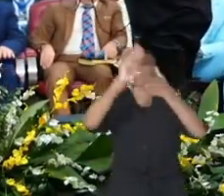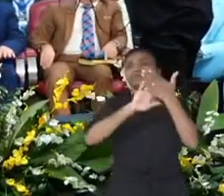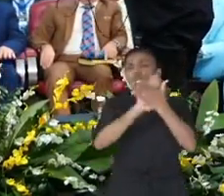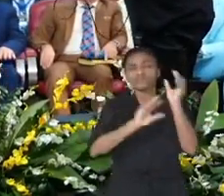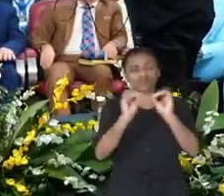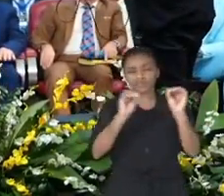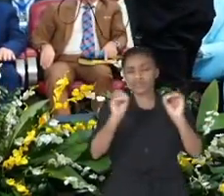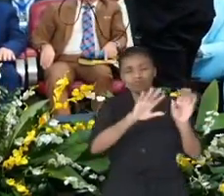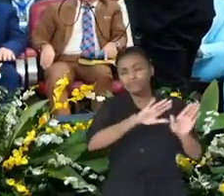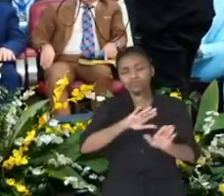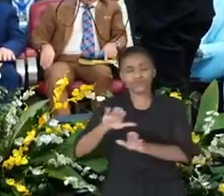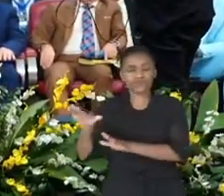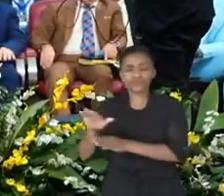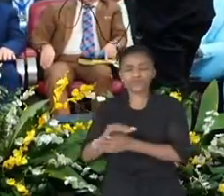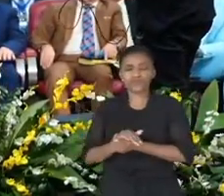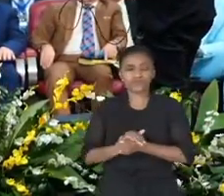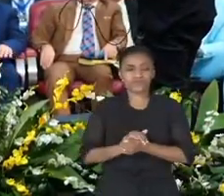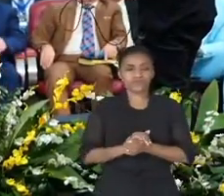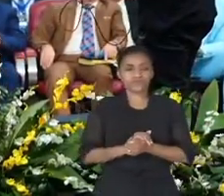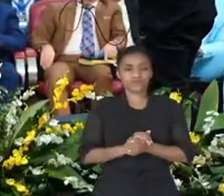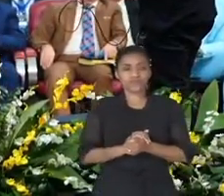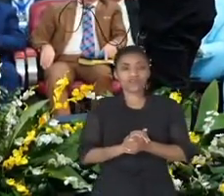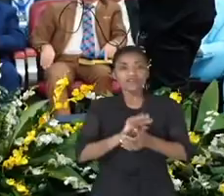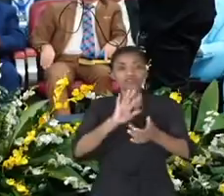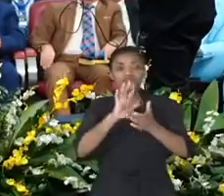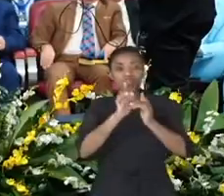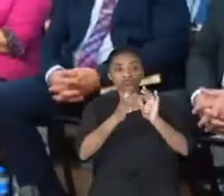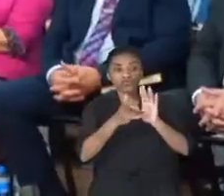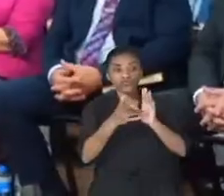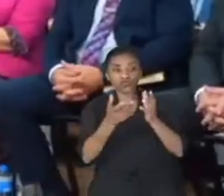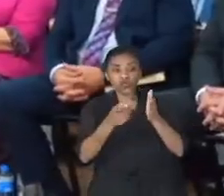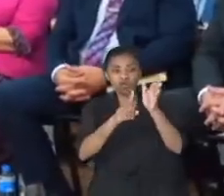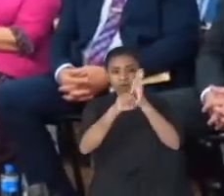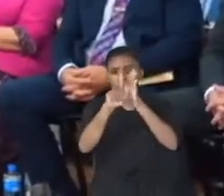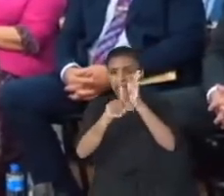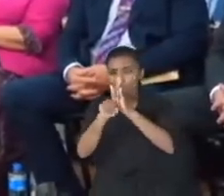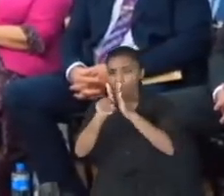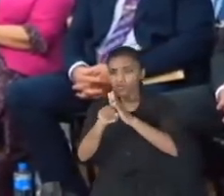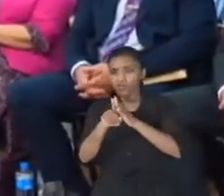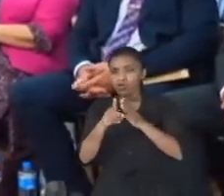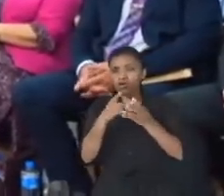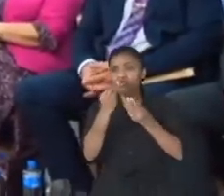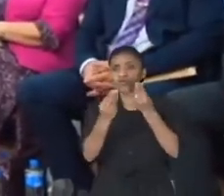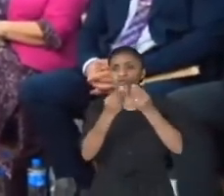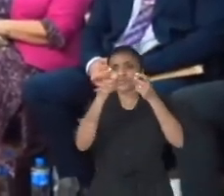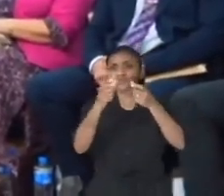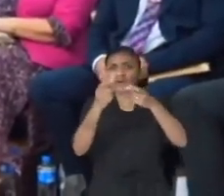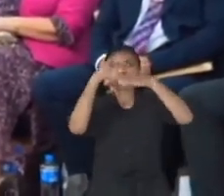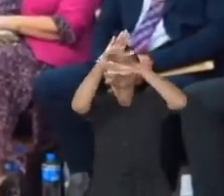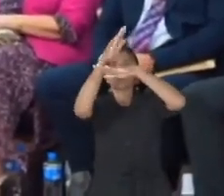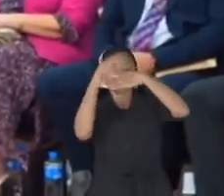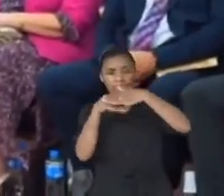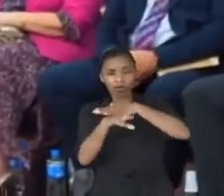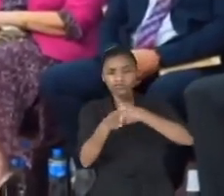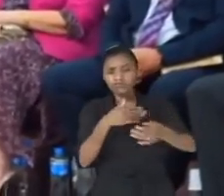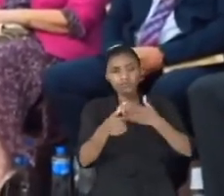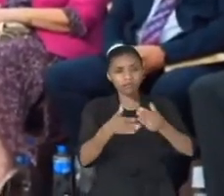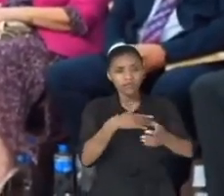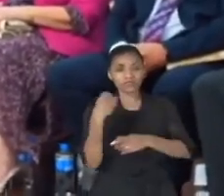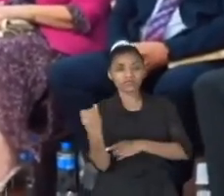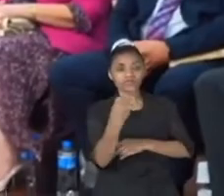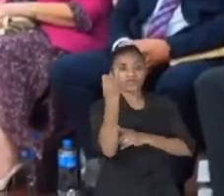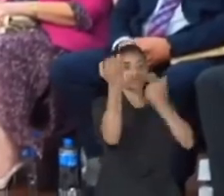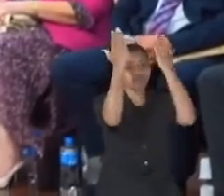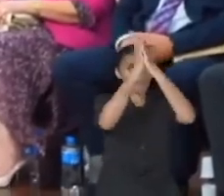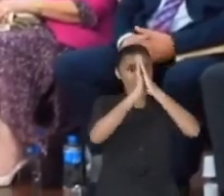isso para mim é fichinha. Jesus, quando questionaram a Ele onde é que adora, se é em cima ou embaixo, Ele diz, não importa. O que importa é que você adore